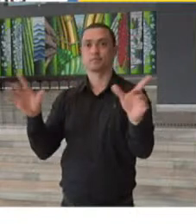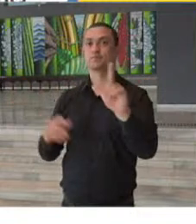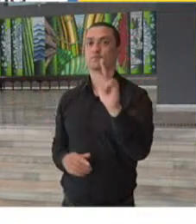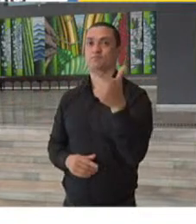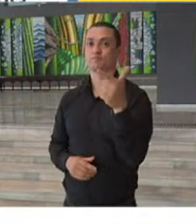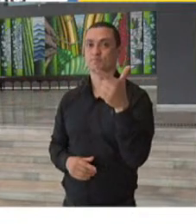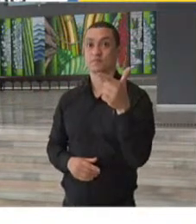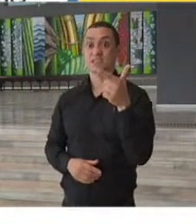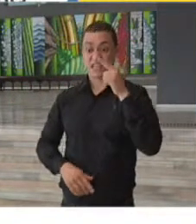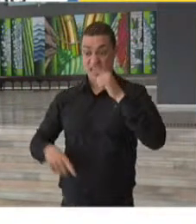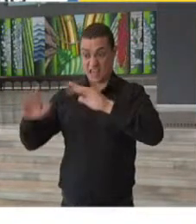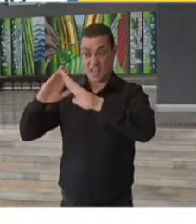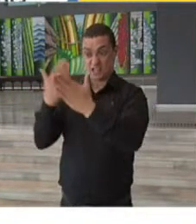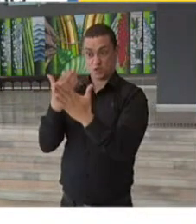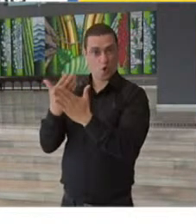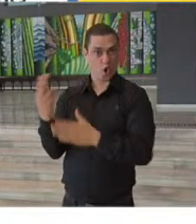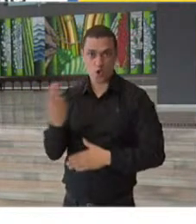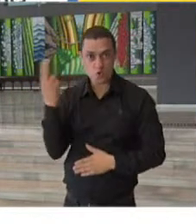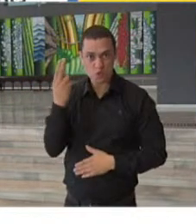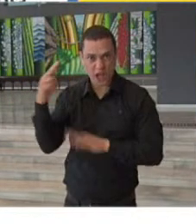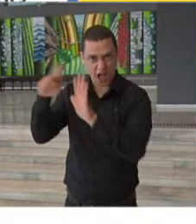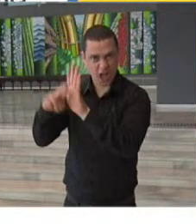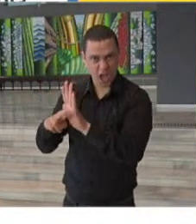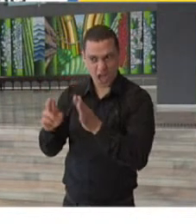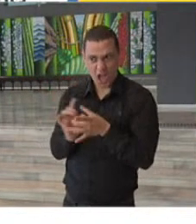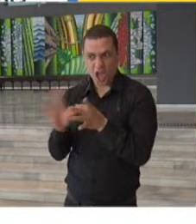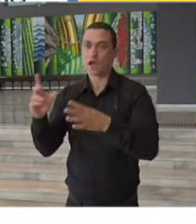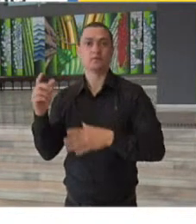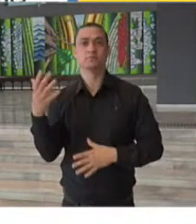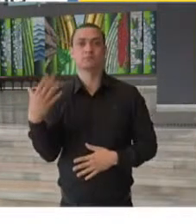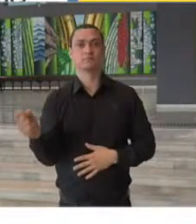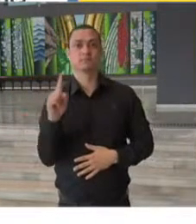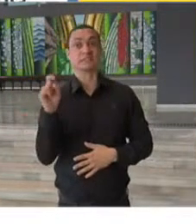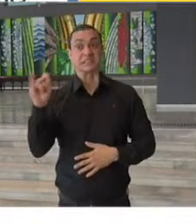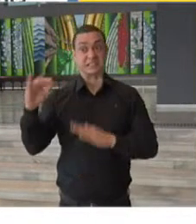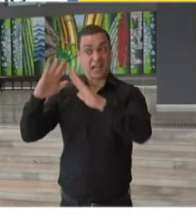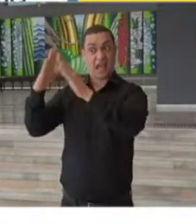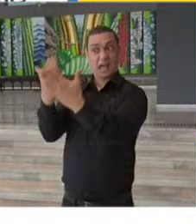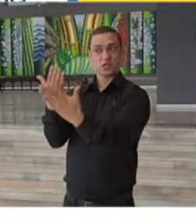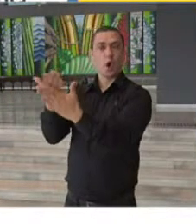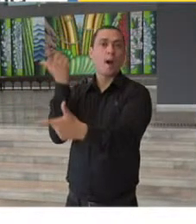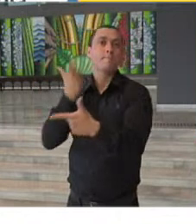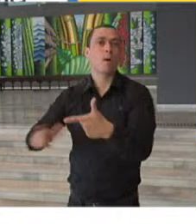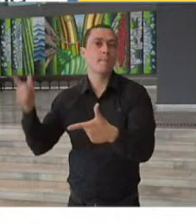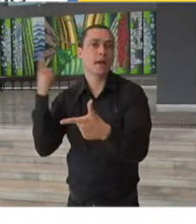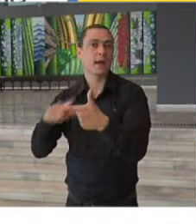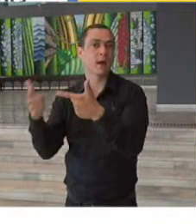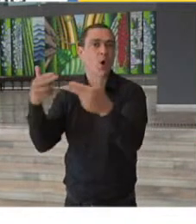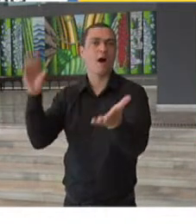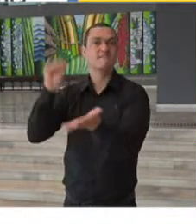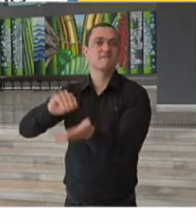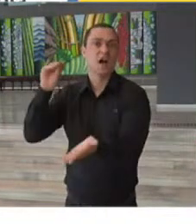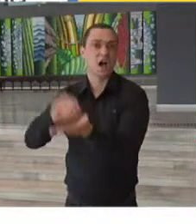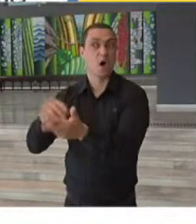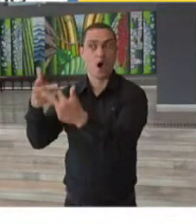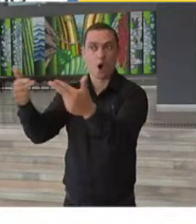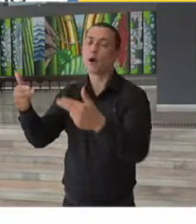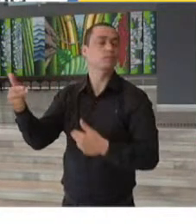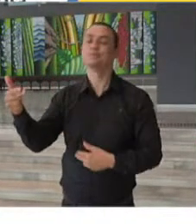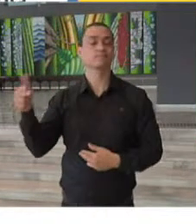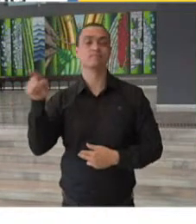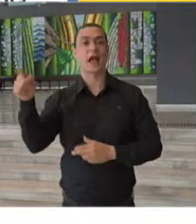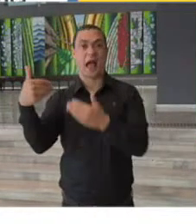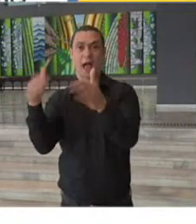que não tenha condições de seguir o protocolo. Certo? Se alguma escola tiver um problema de infraestrutura, um problema de falta de algum material, ela